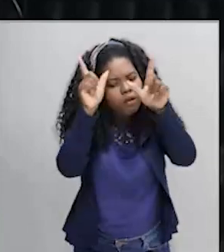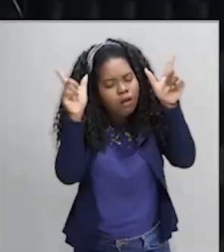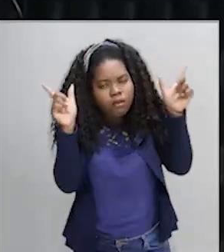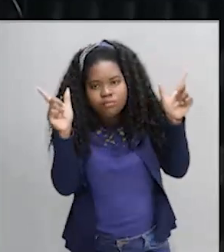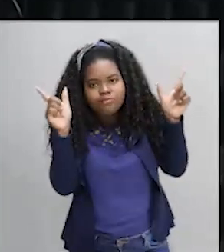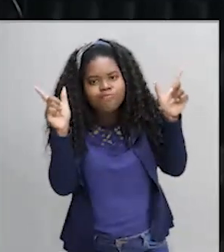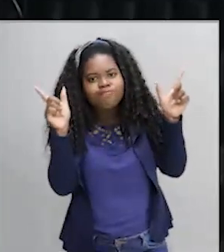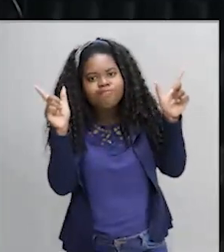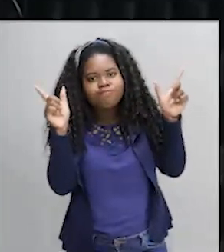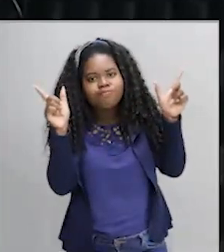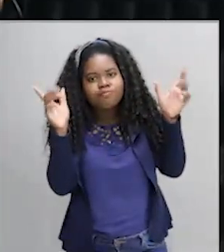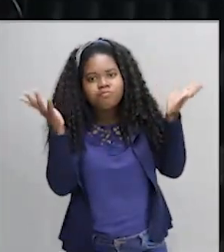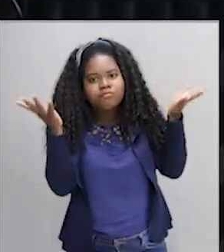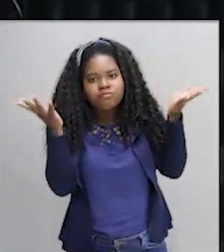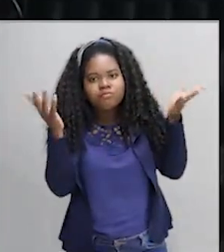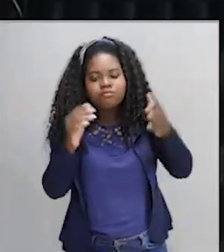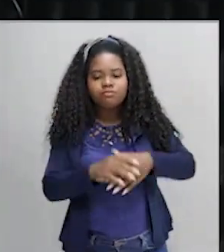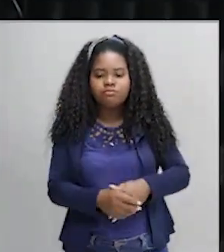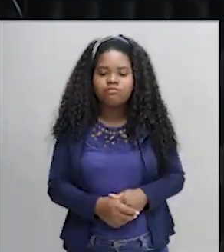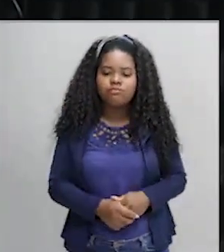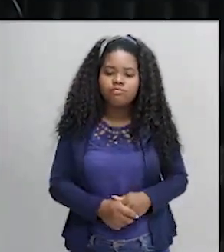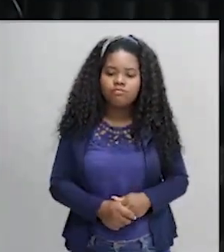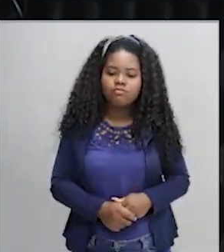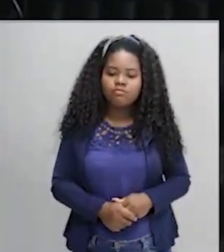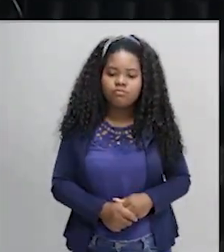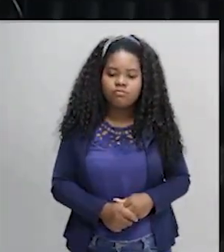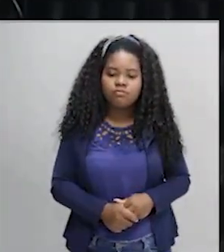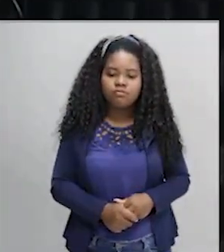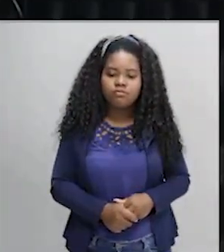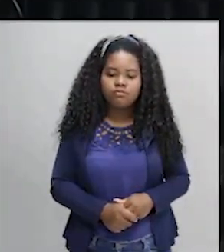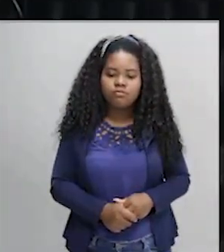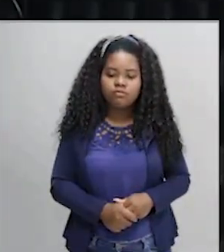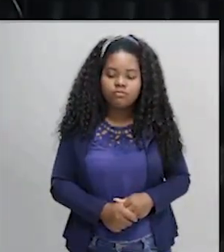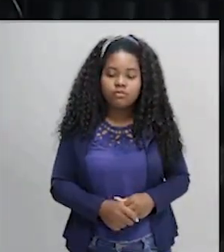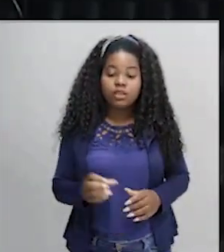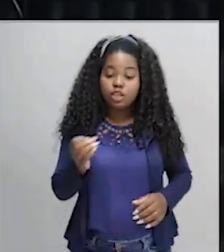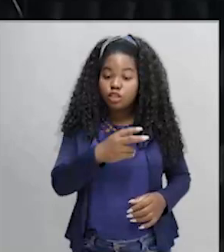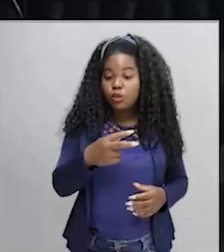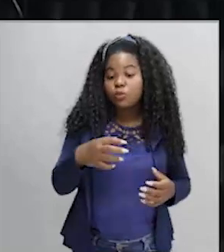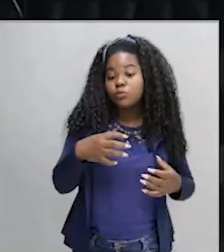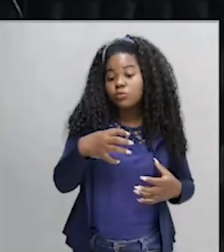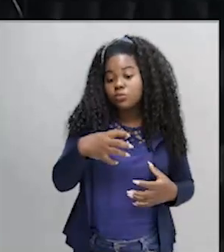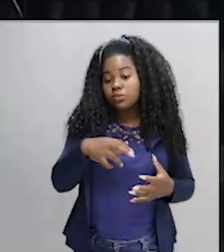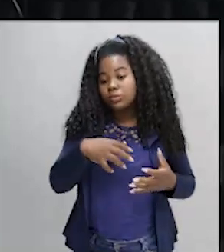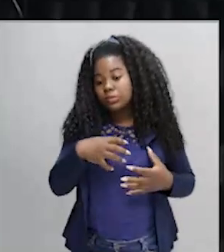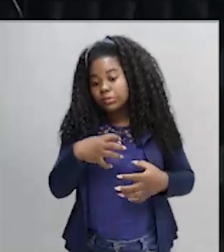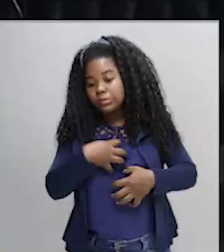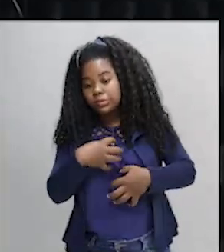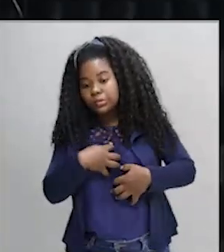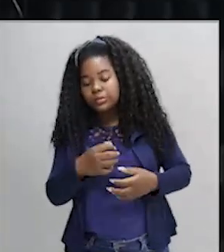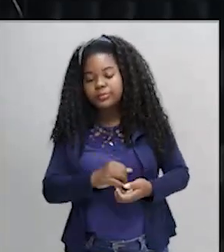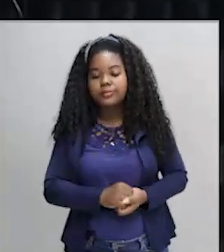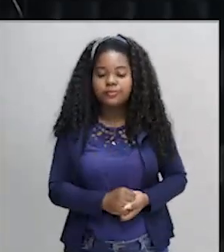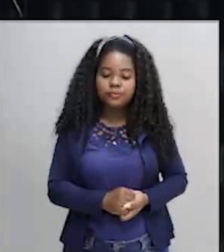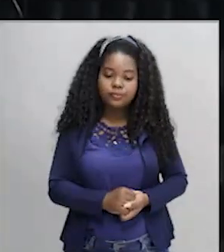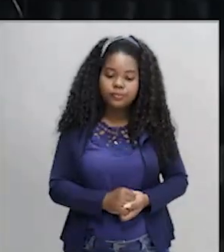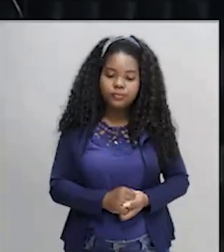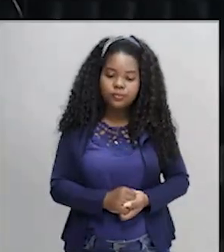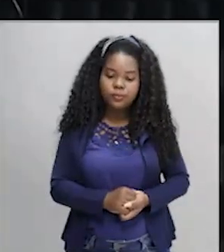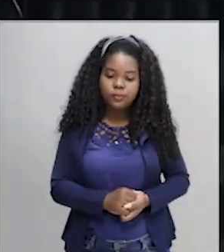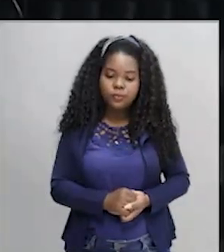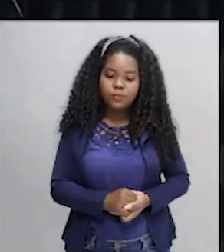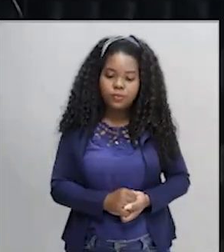cima ou obter para cima, porque get up assume um novo significado. Que horas você acorda? Que horas você